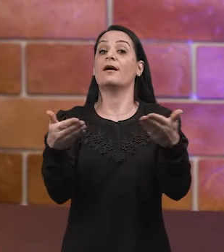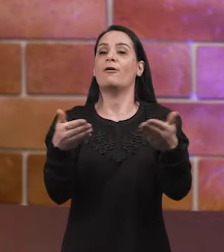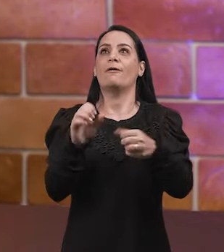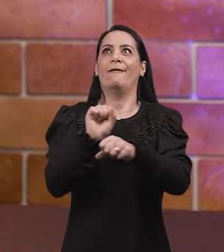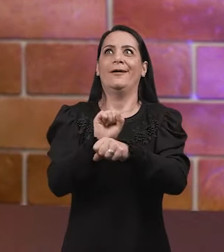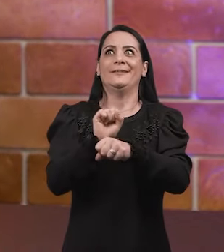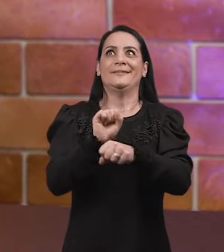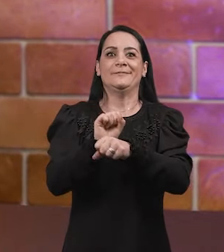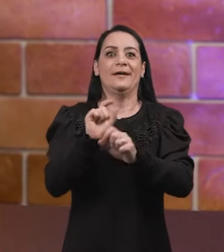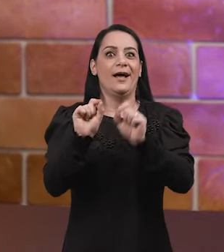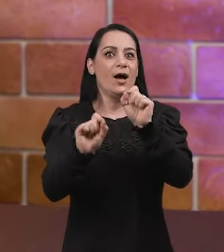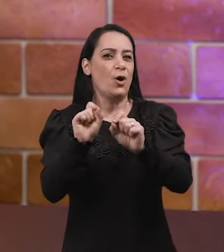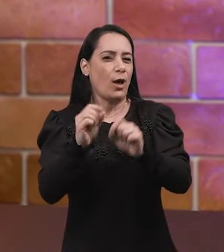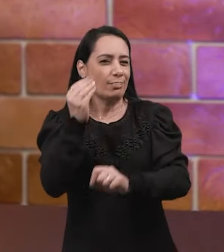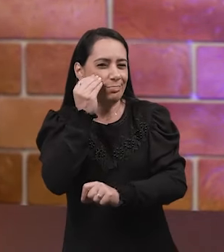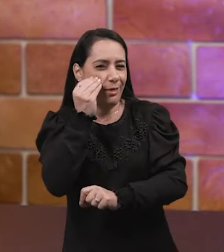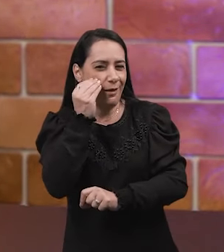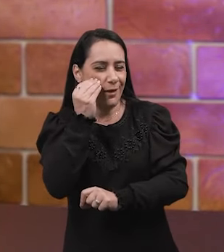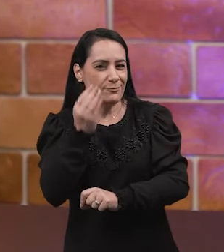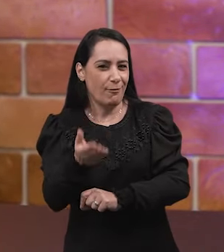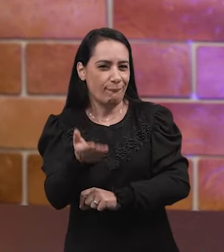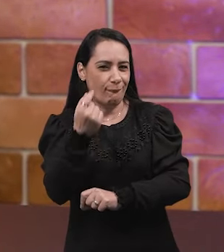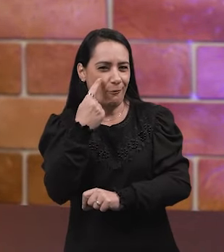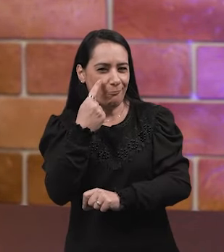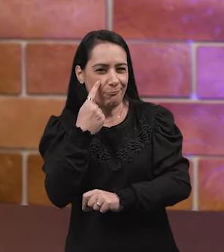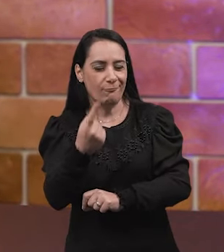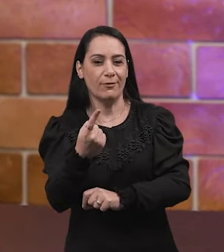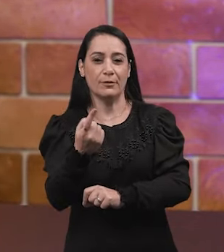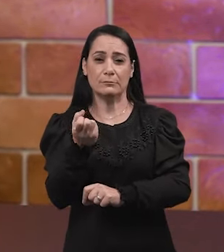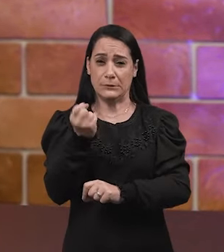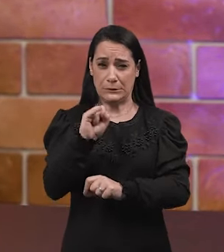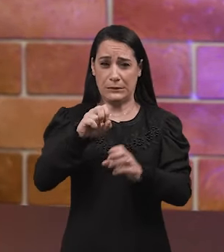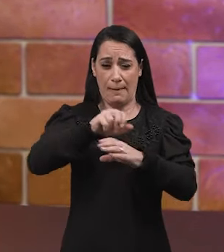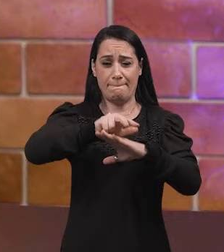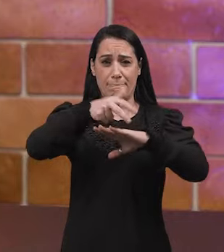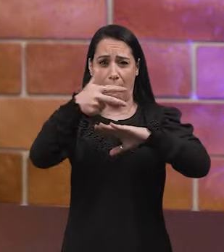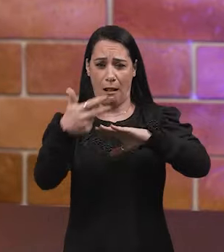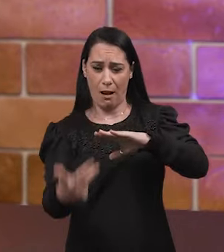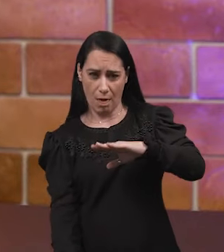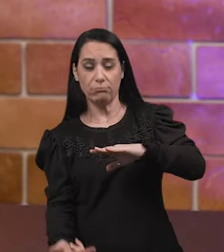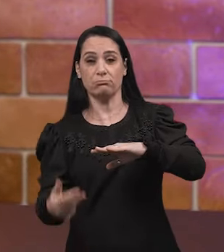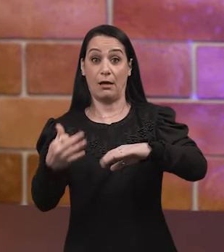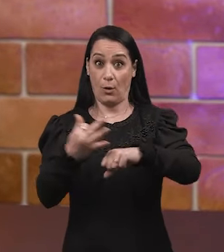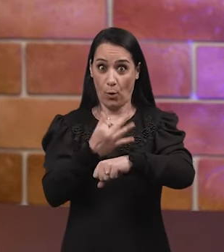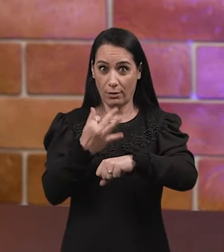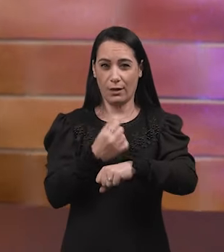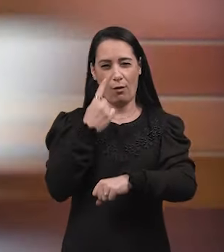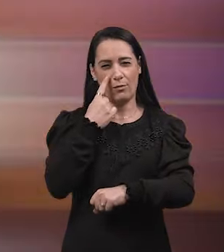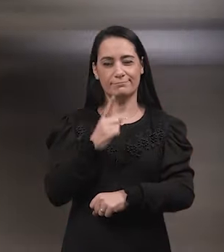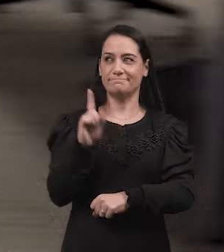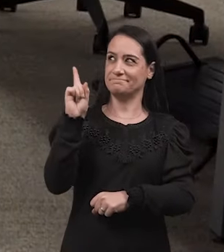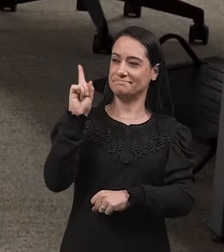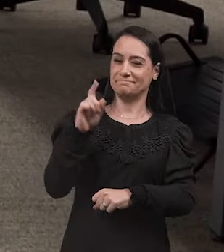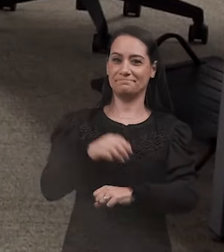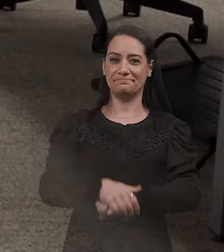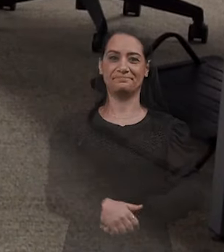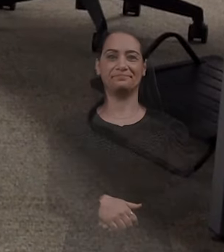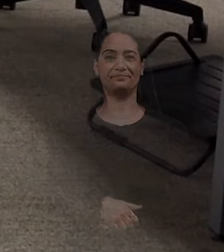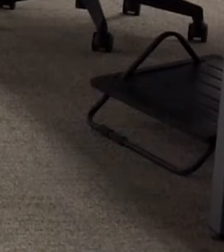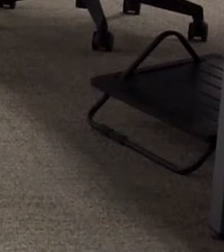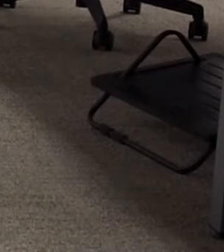para finalizar, chegamos à hora mais esperada do Outbox, os testes. Vamos ver se ele realmente aguenta o impacto?